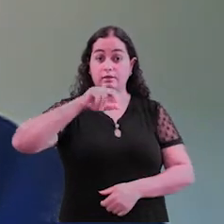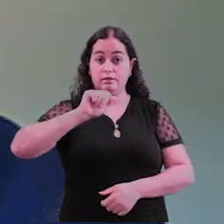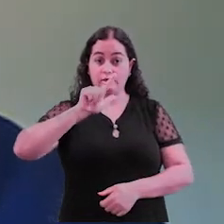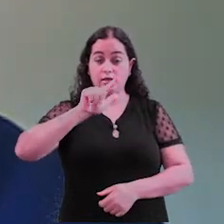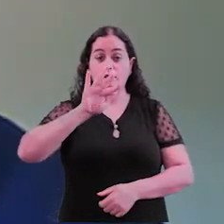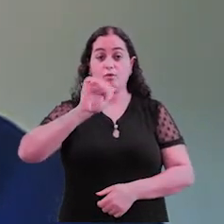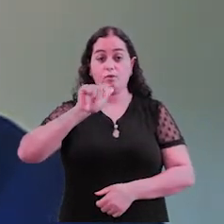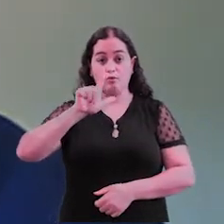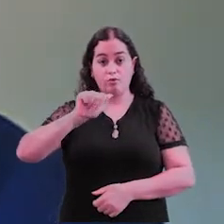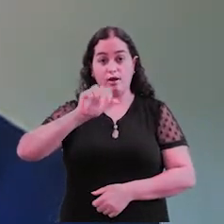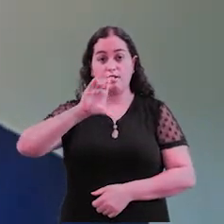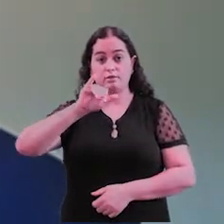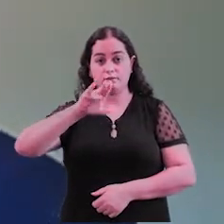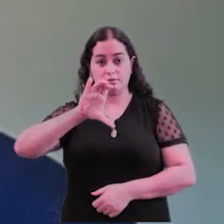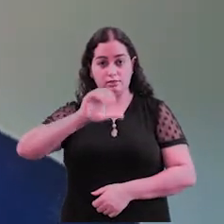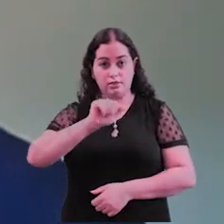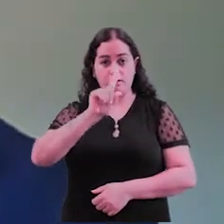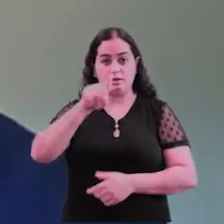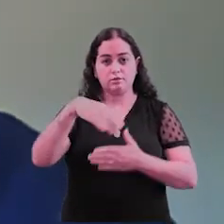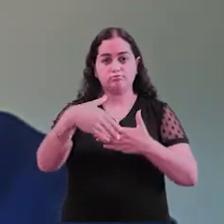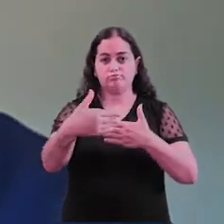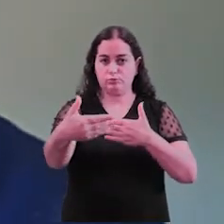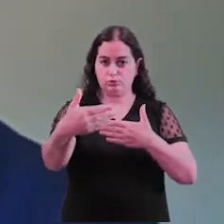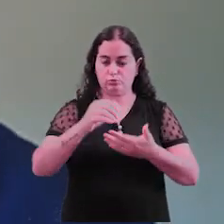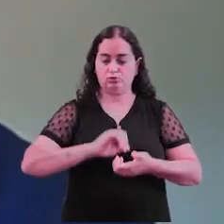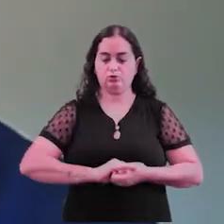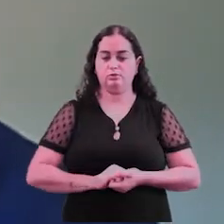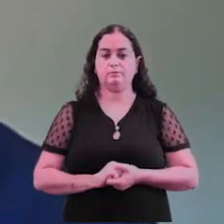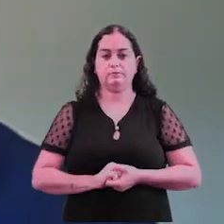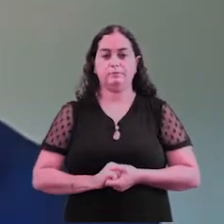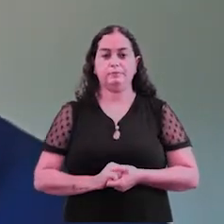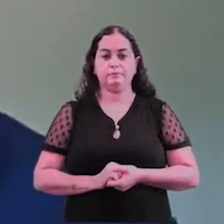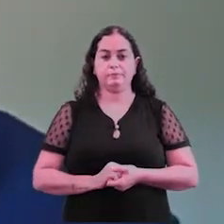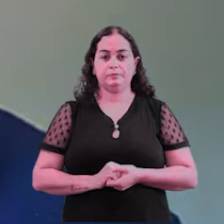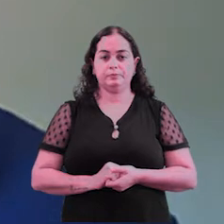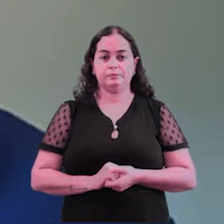no canal do Fala Ciência nos próximos dias.